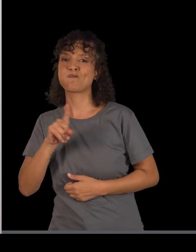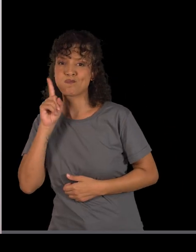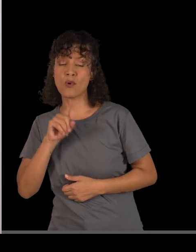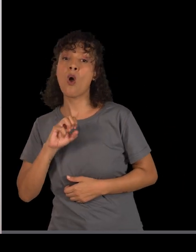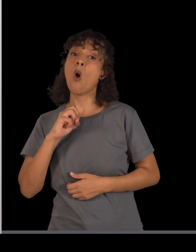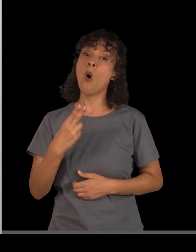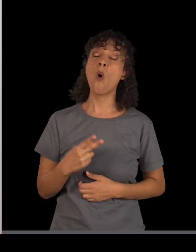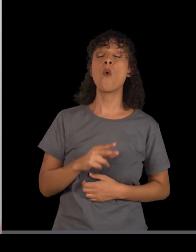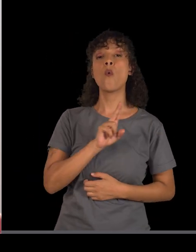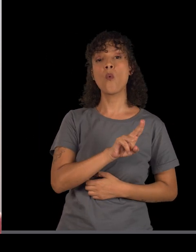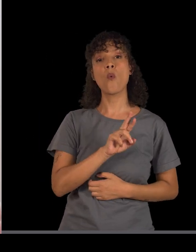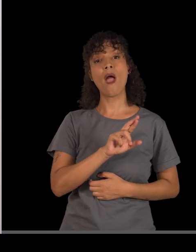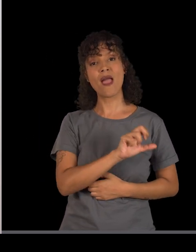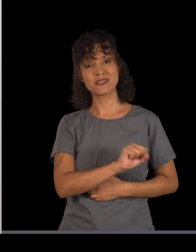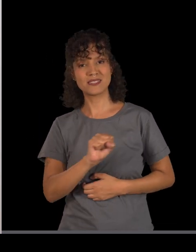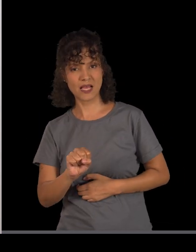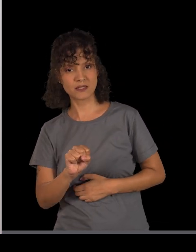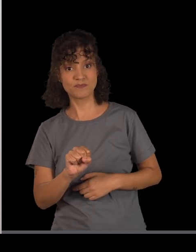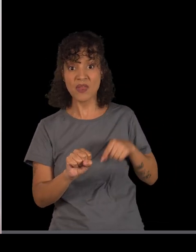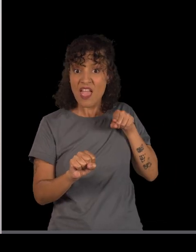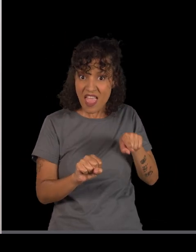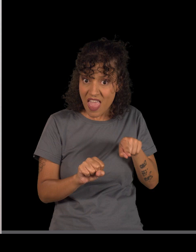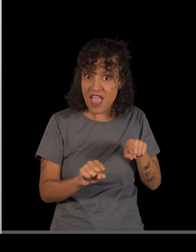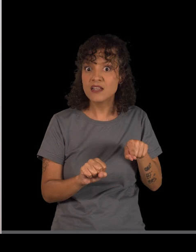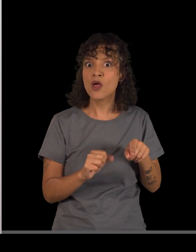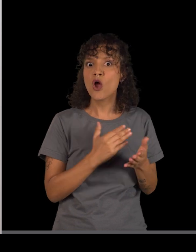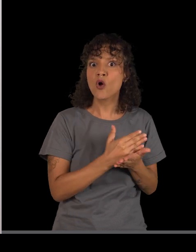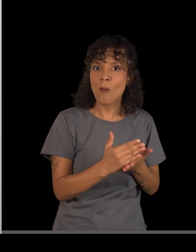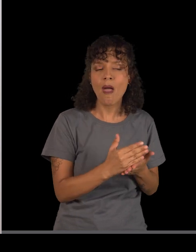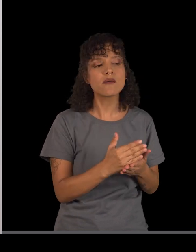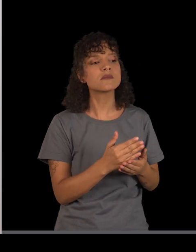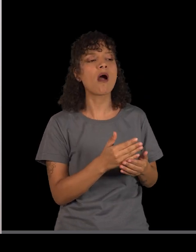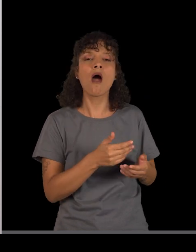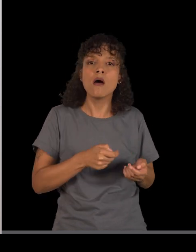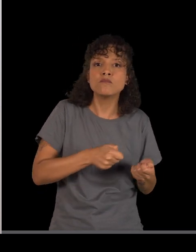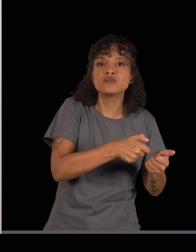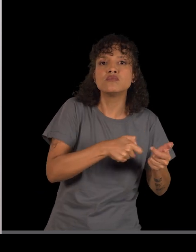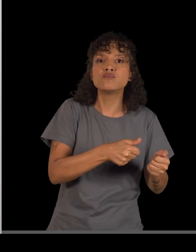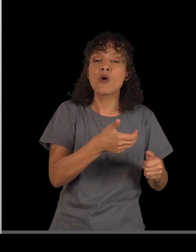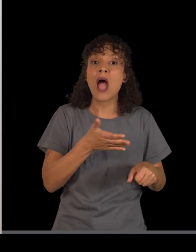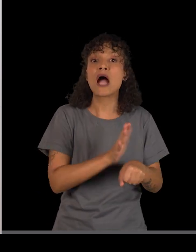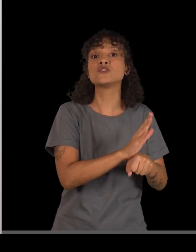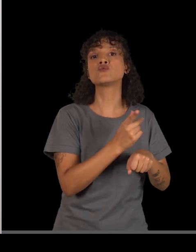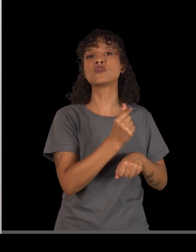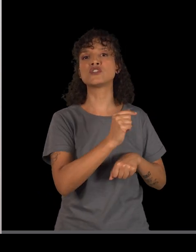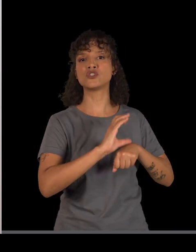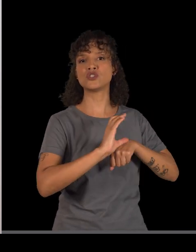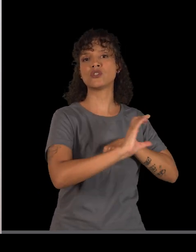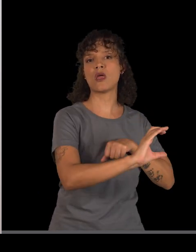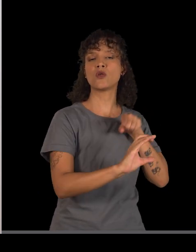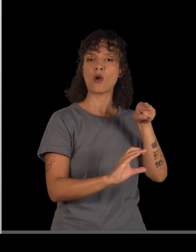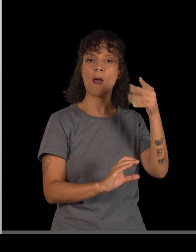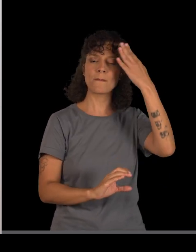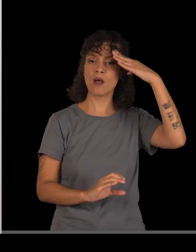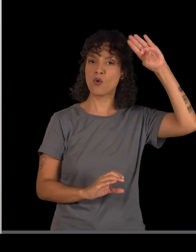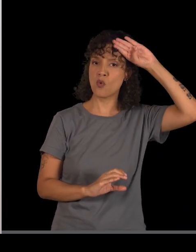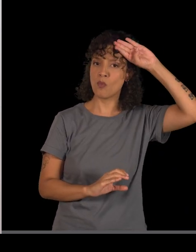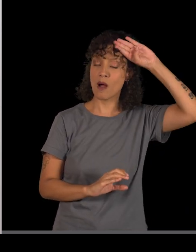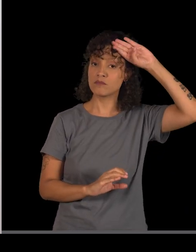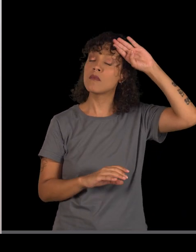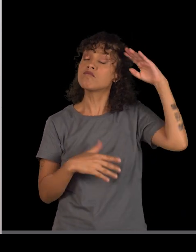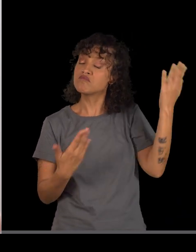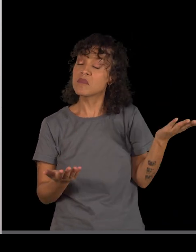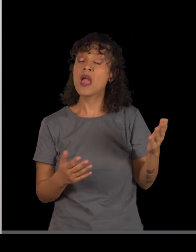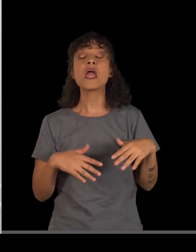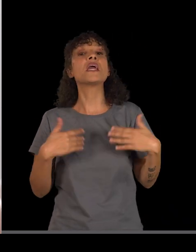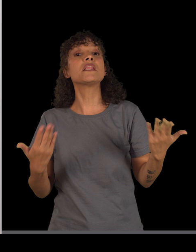ou a União Soviética. A Soviética começa a dar assistência econômica para Cuba e, em troca, a União Soviética tem